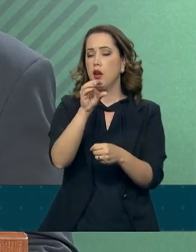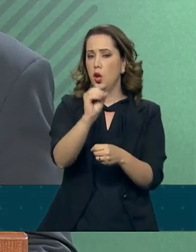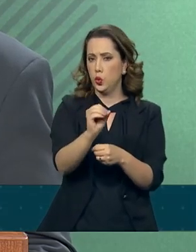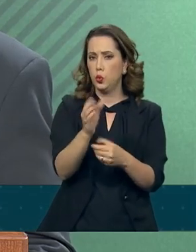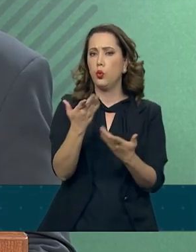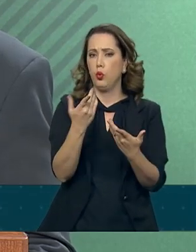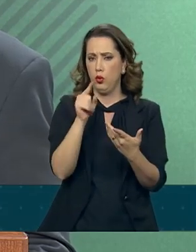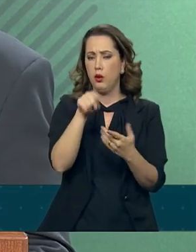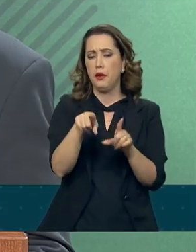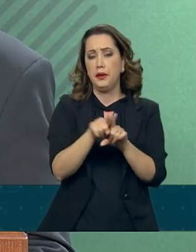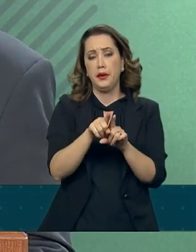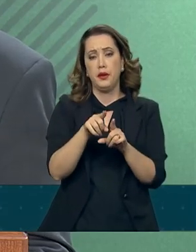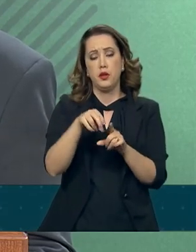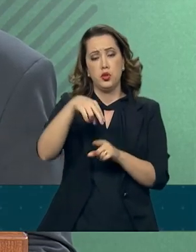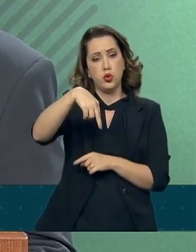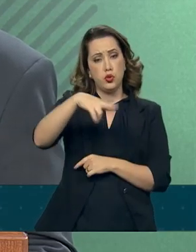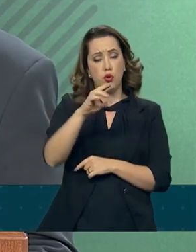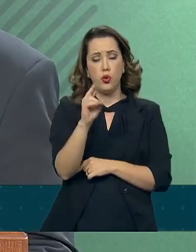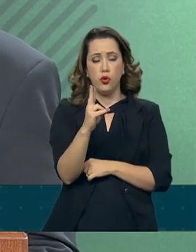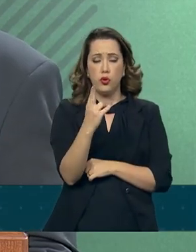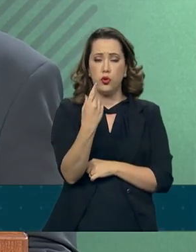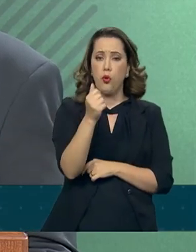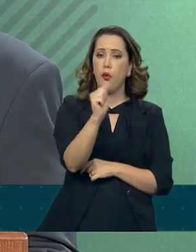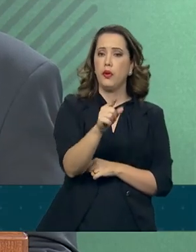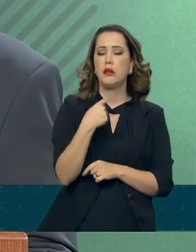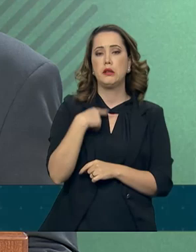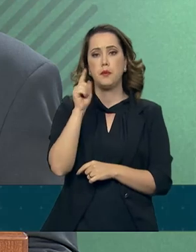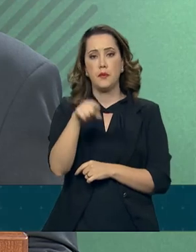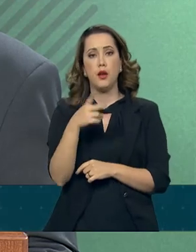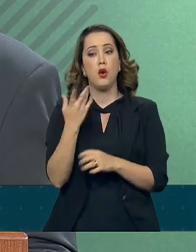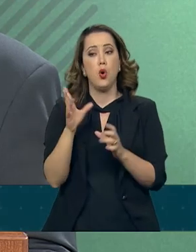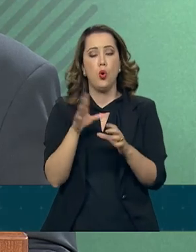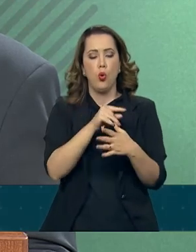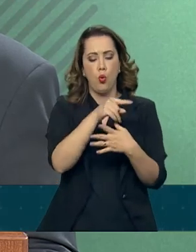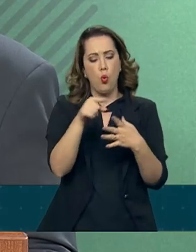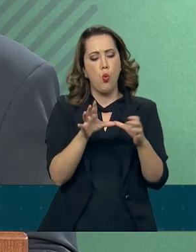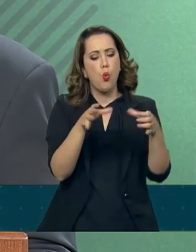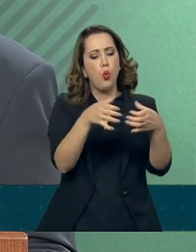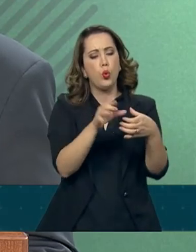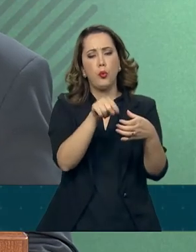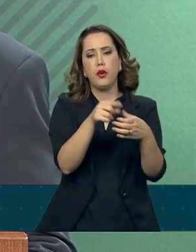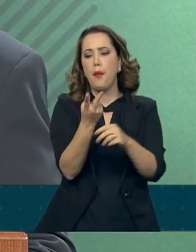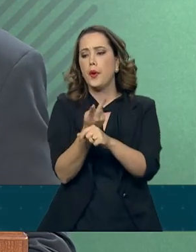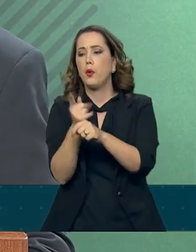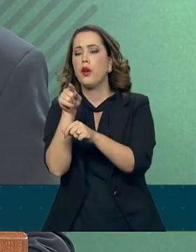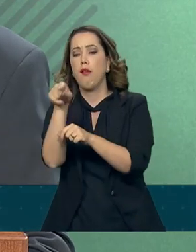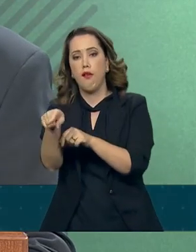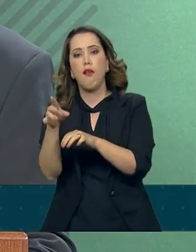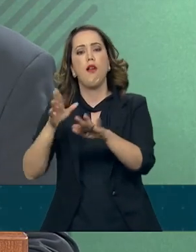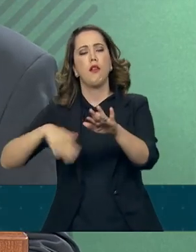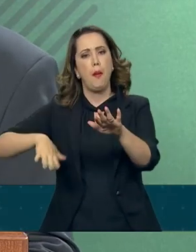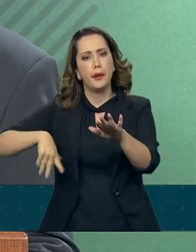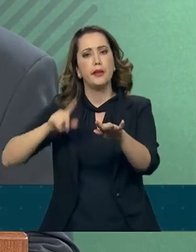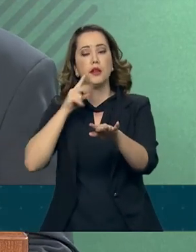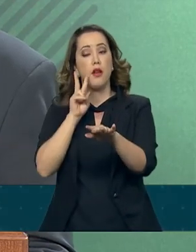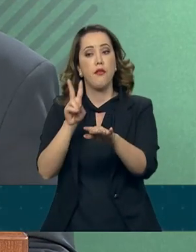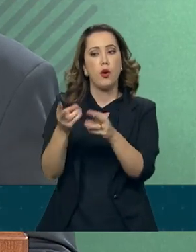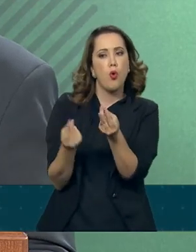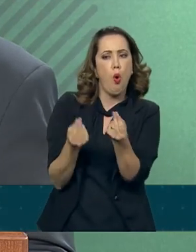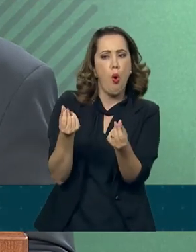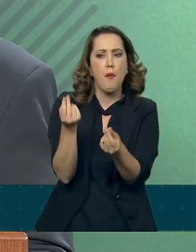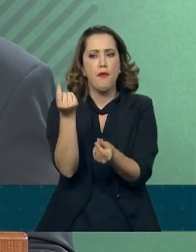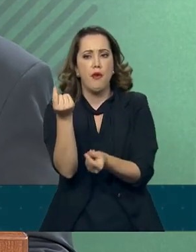de responsabilidade do governo federal é importante que nós estamos tratando das tarifas do governo federal possam